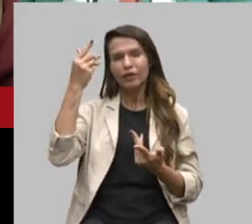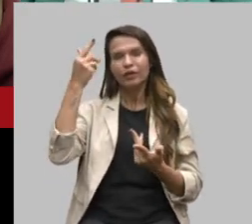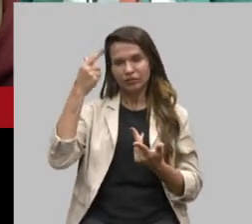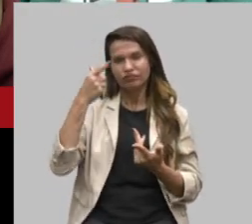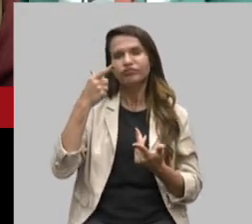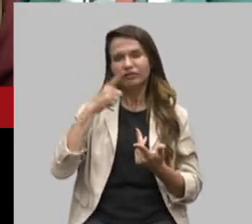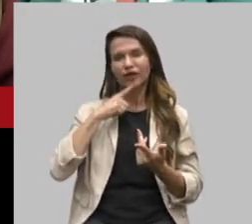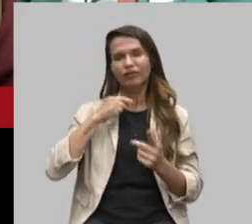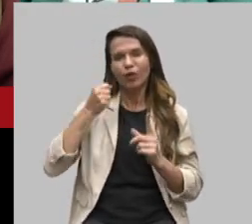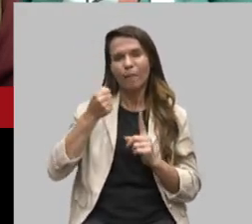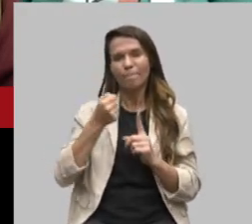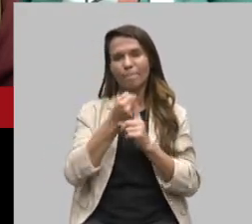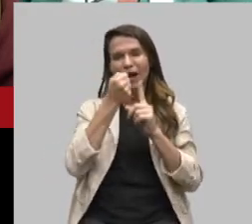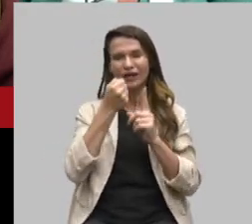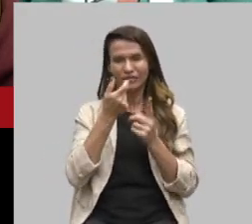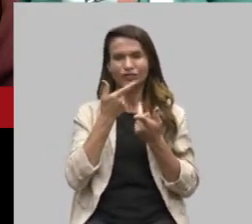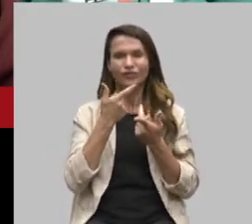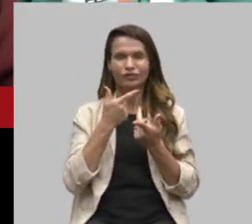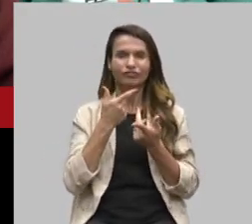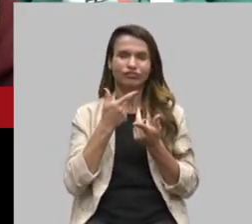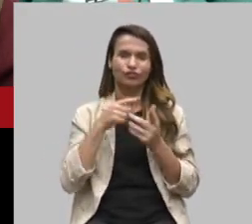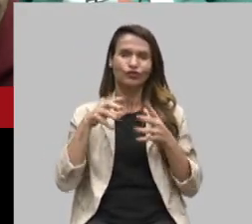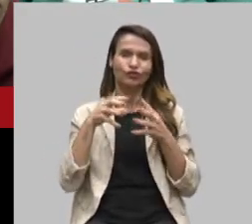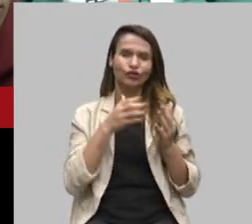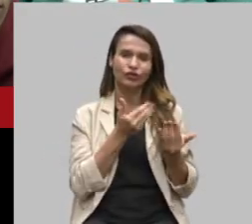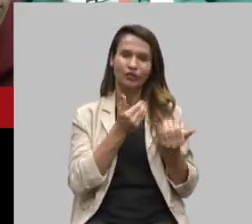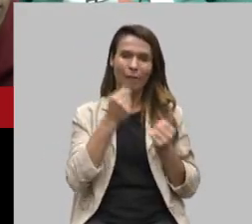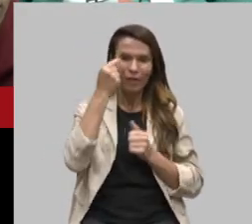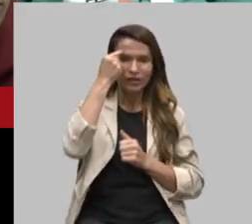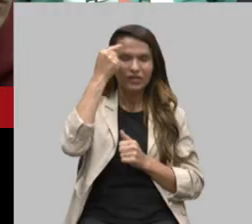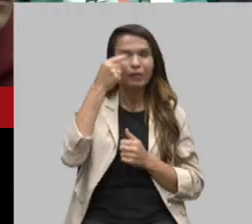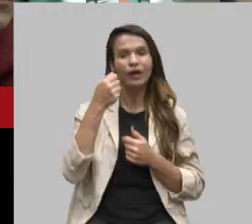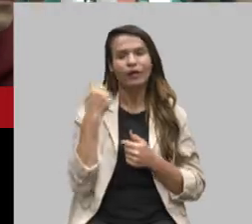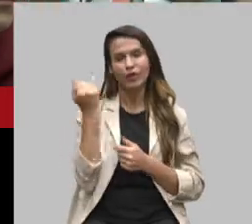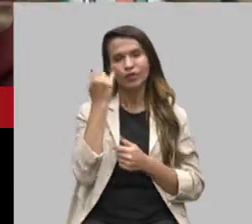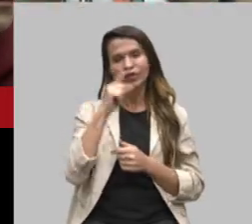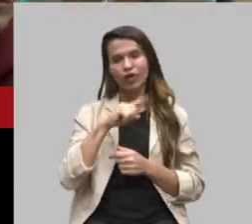mais Ju umou ISO M